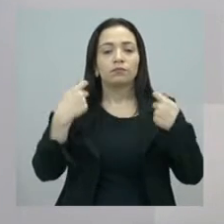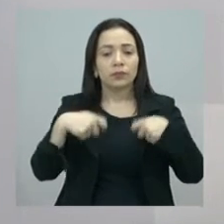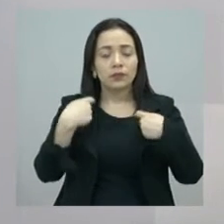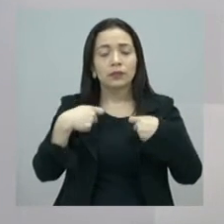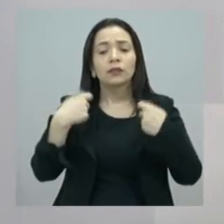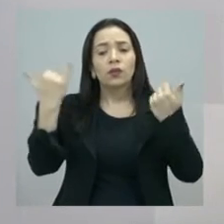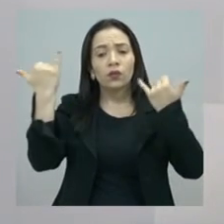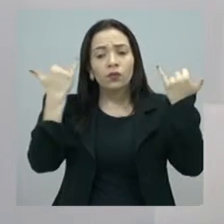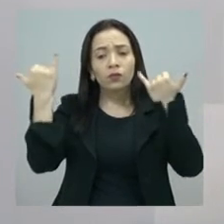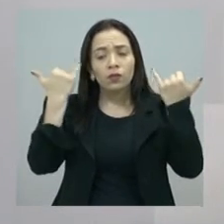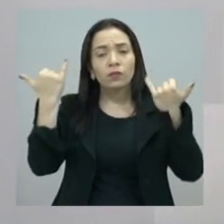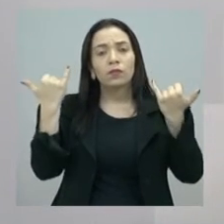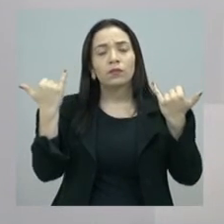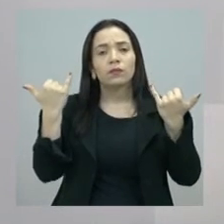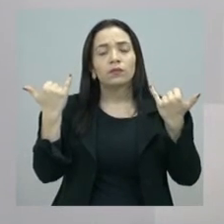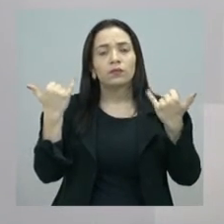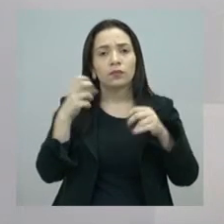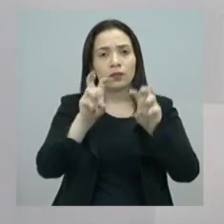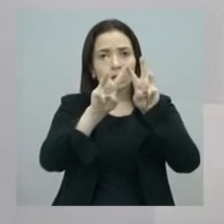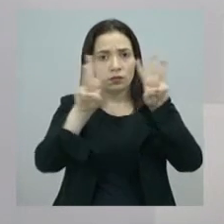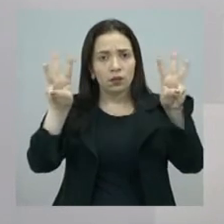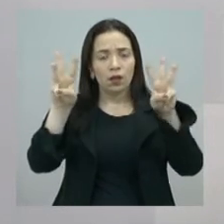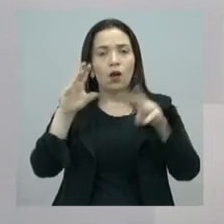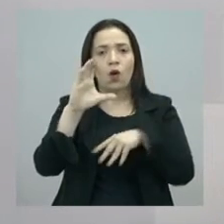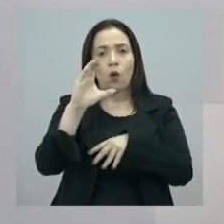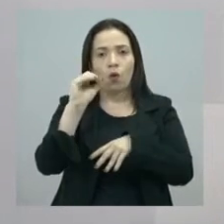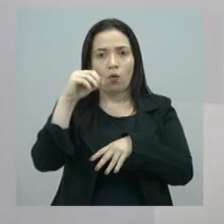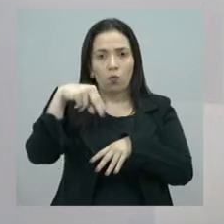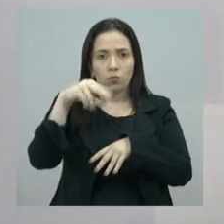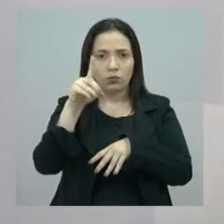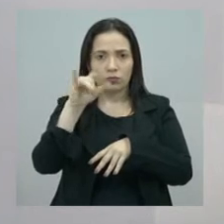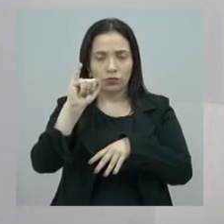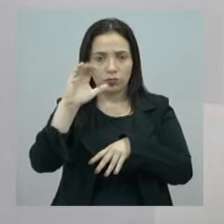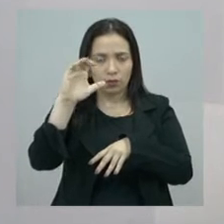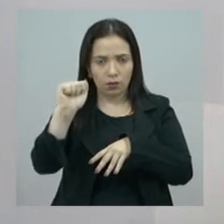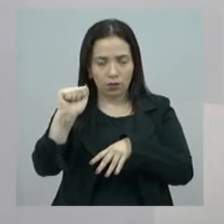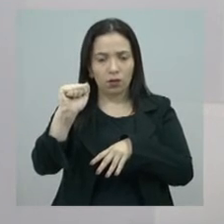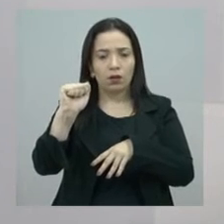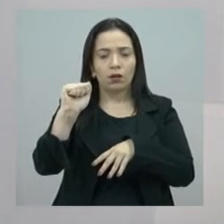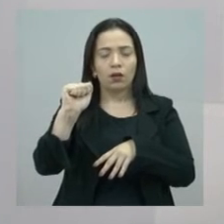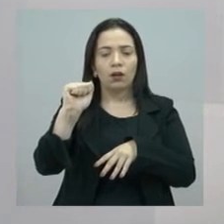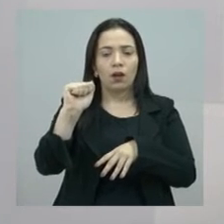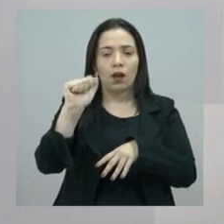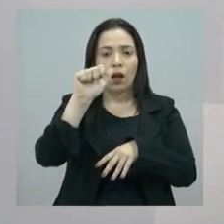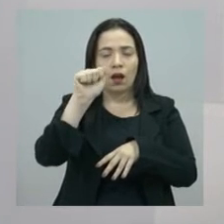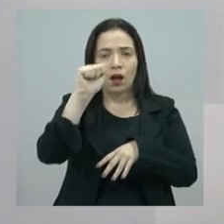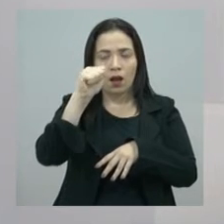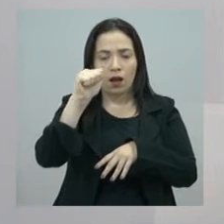buscar informações no site do Condica, que é